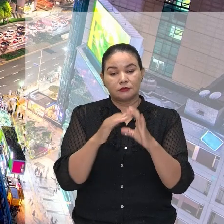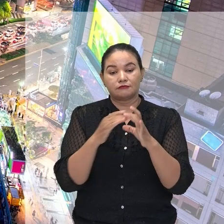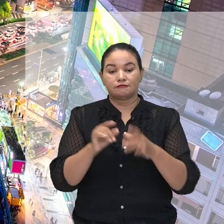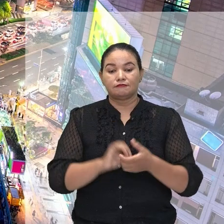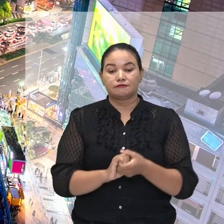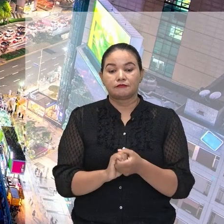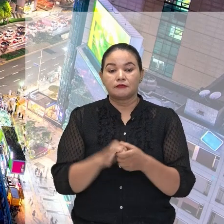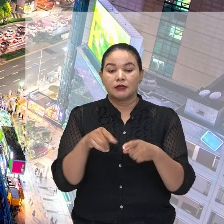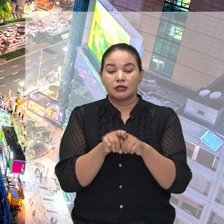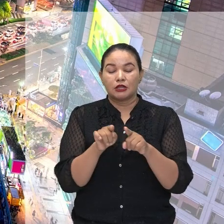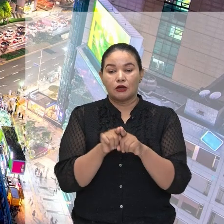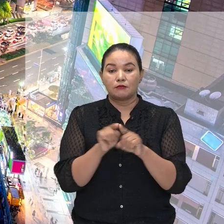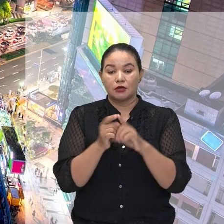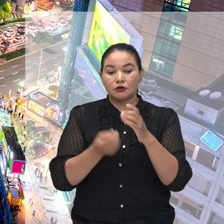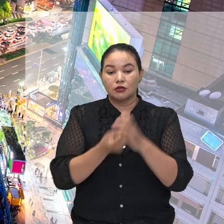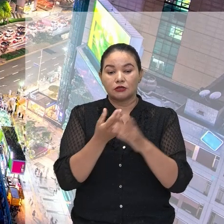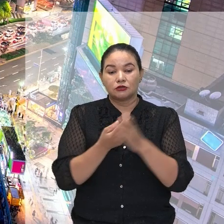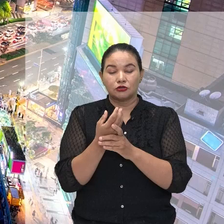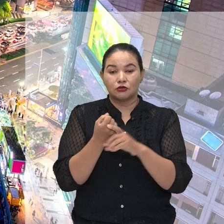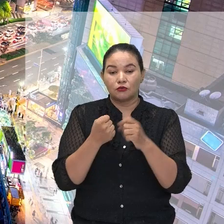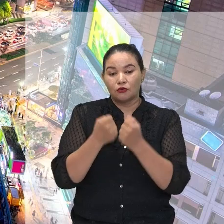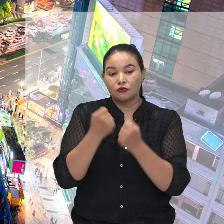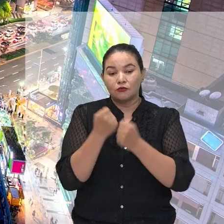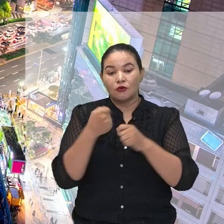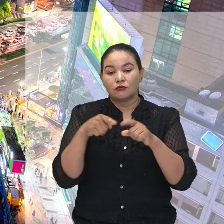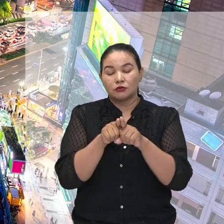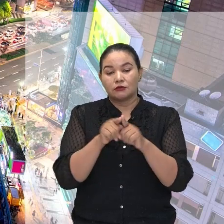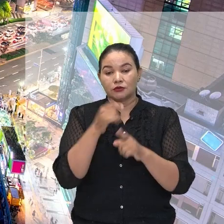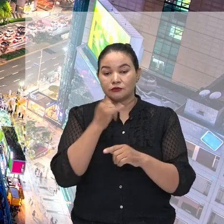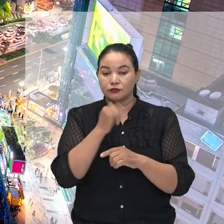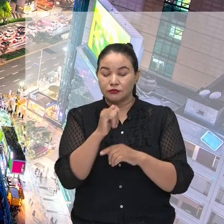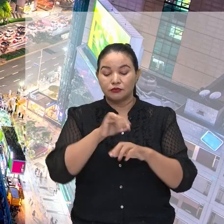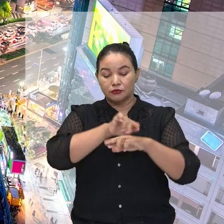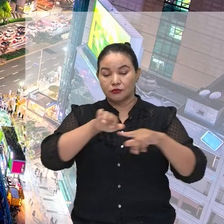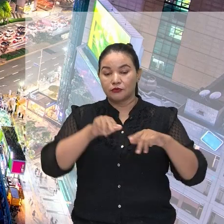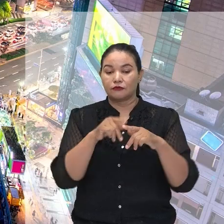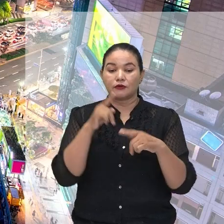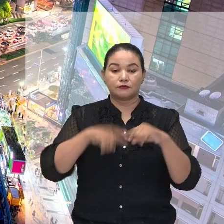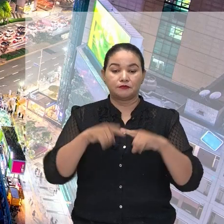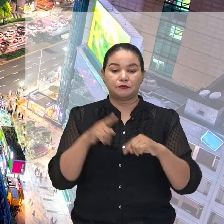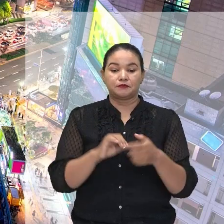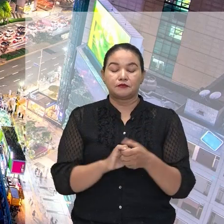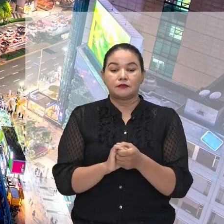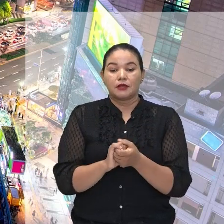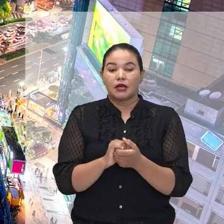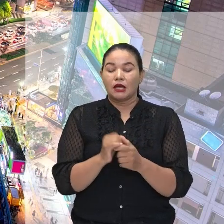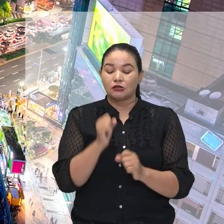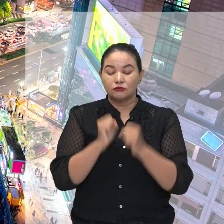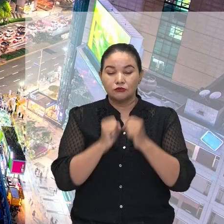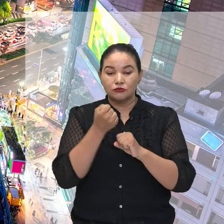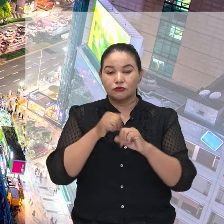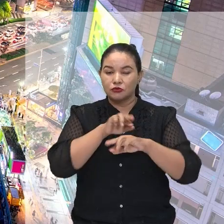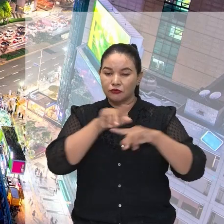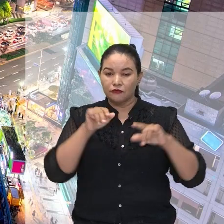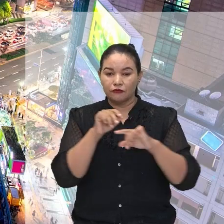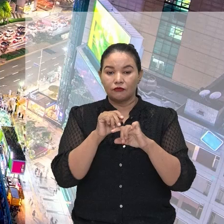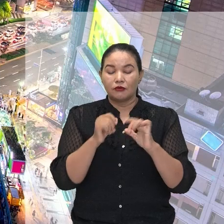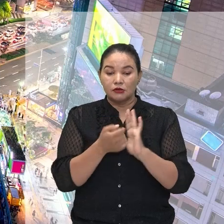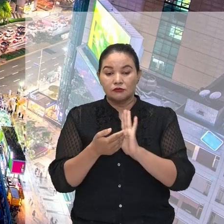telecomunicações e também para a produção de automóveis e eletroeletrônicos. Temos várias indústrias que têm grande destaque, que